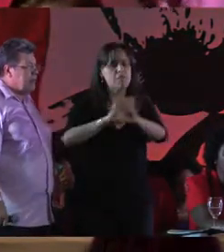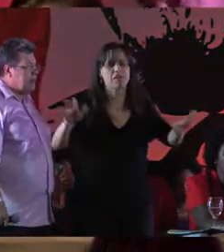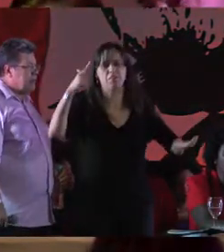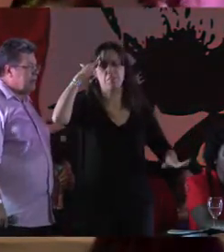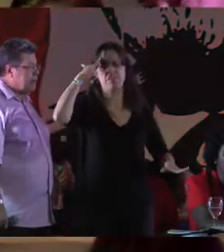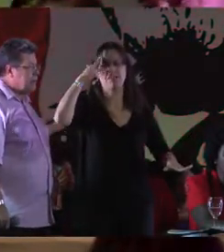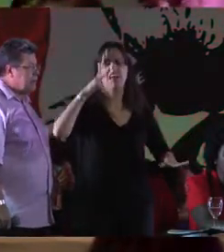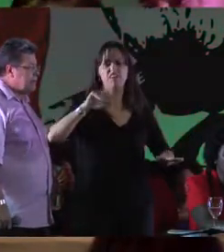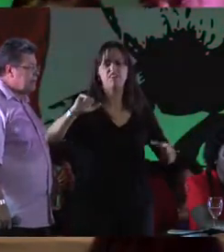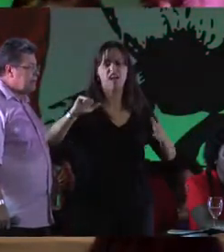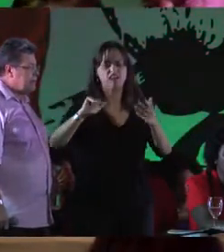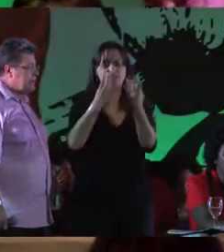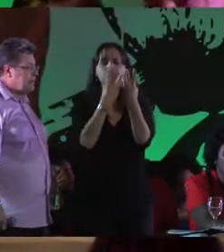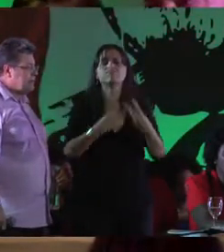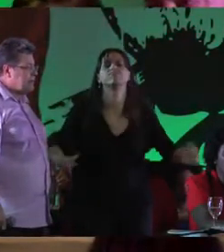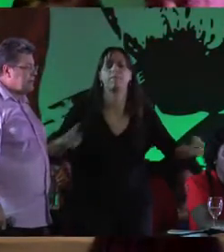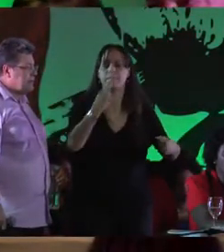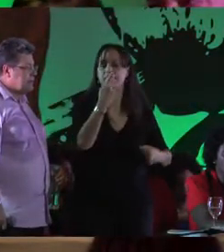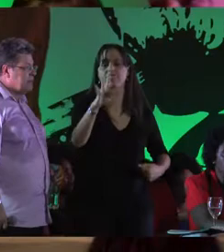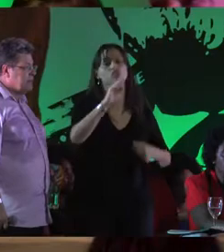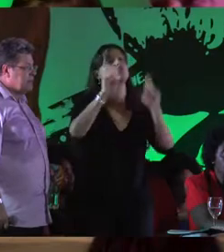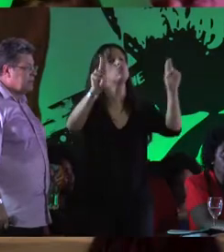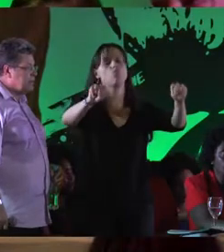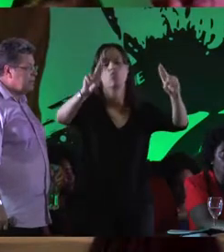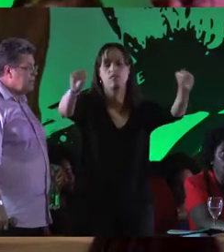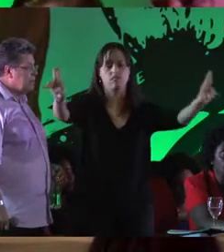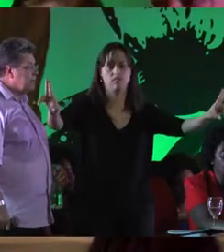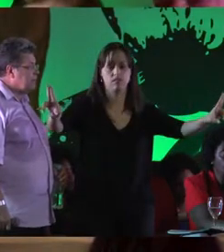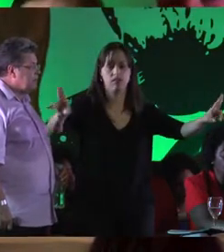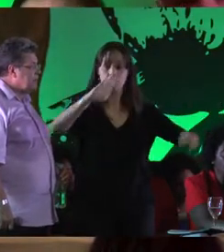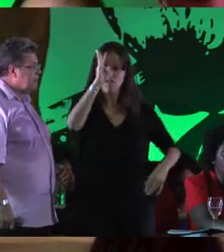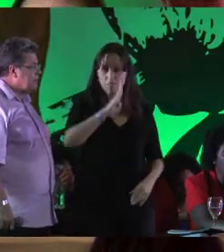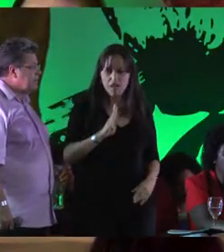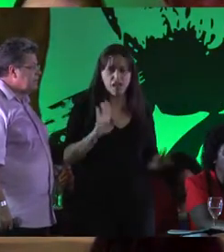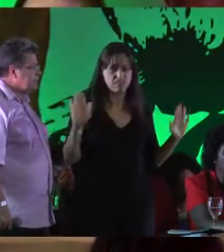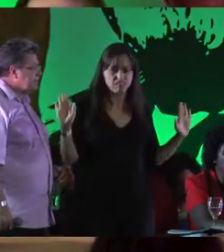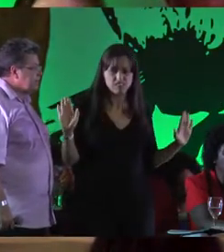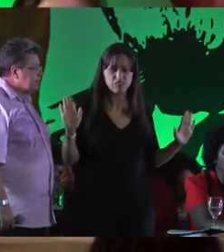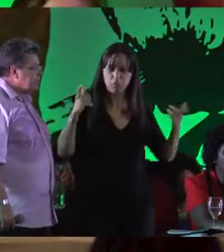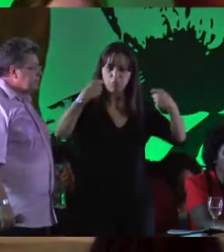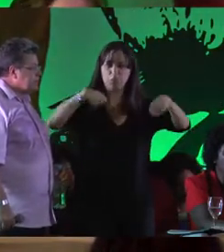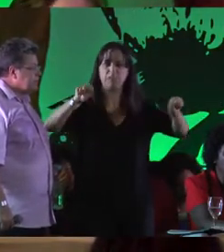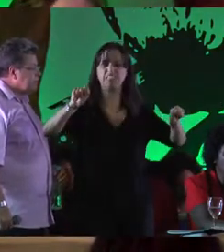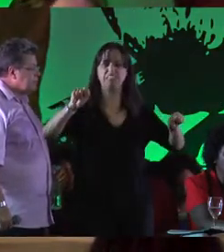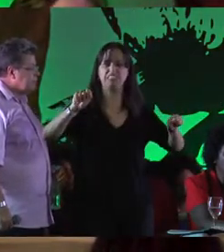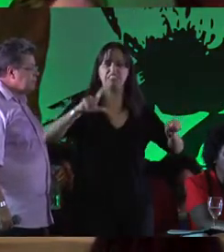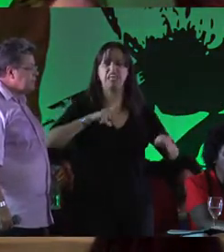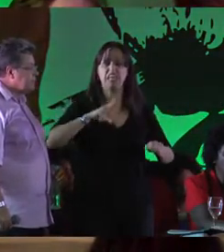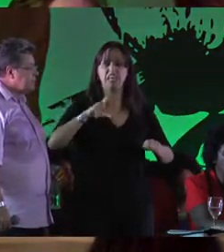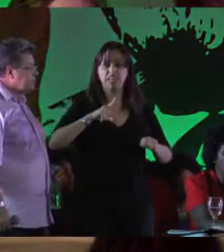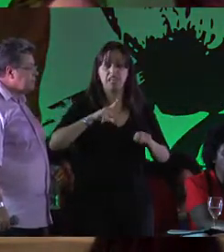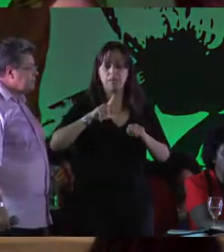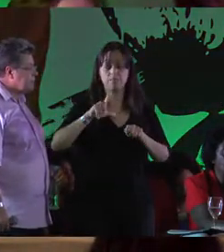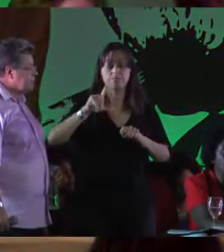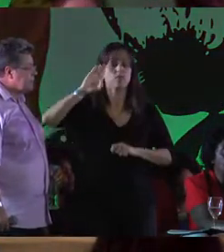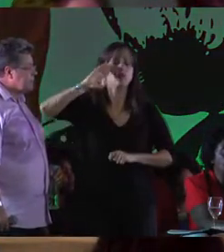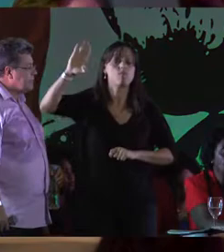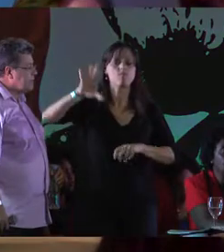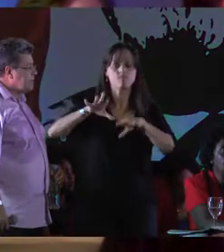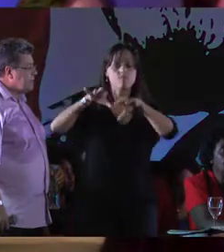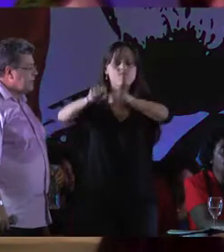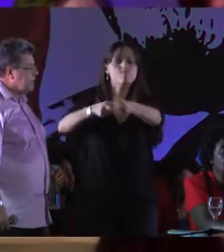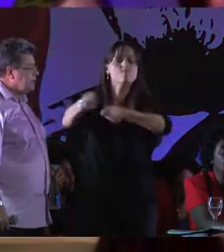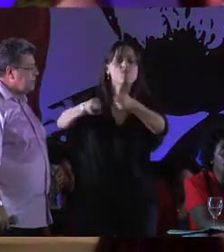derrotar o PT. E o Brasil, para ser breve, não precisa de intervenção militar. O Brasil precisa de